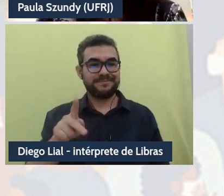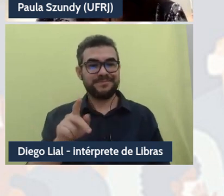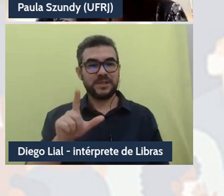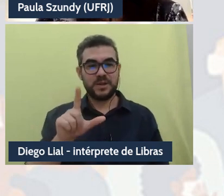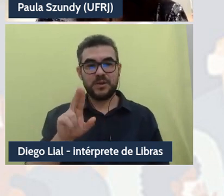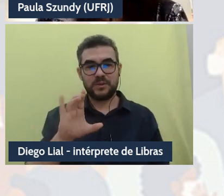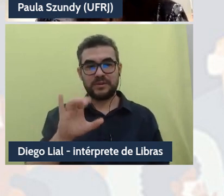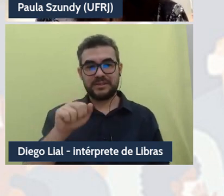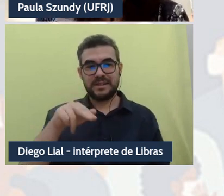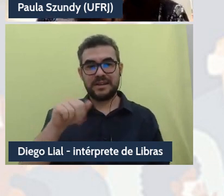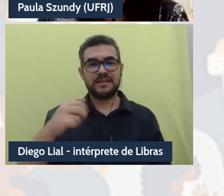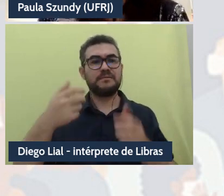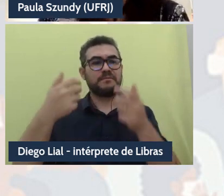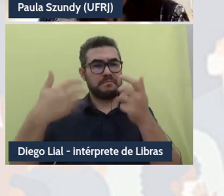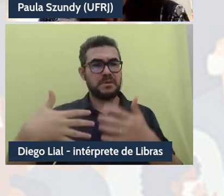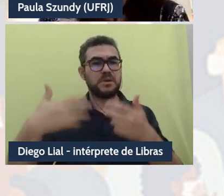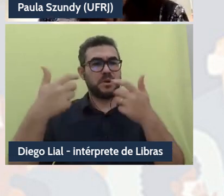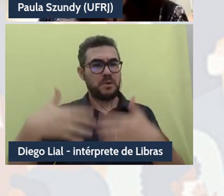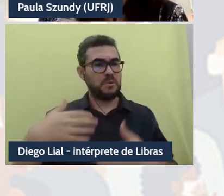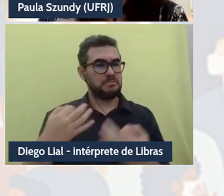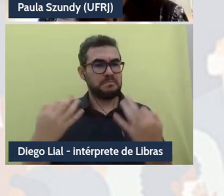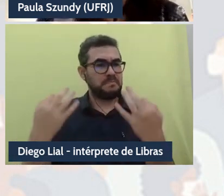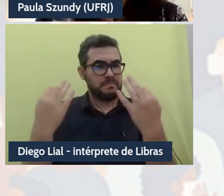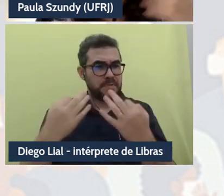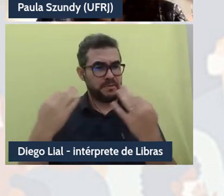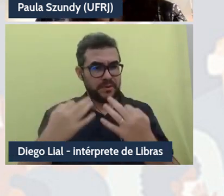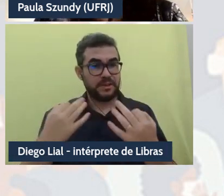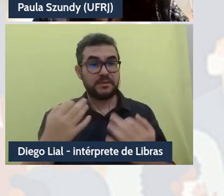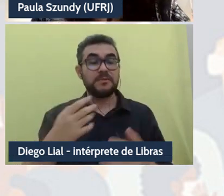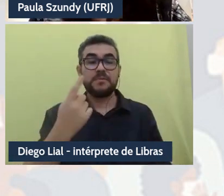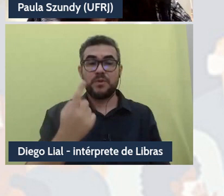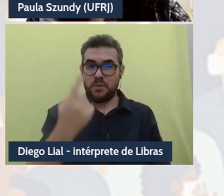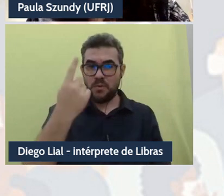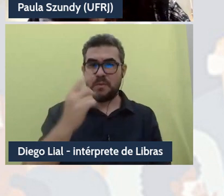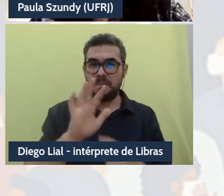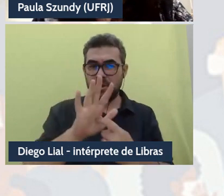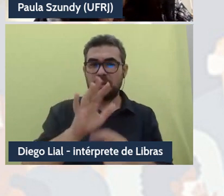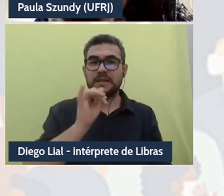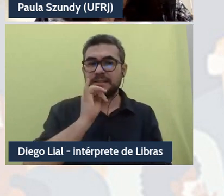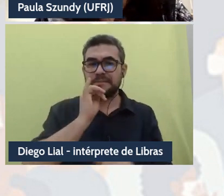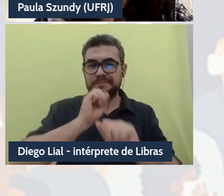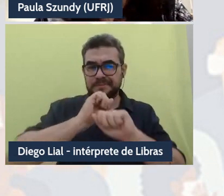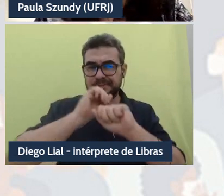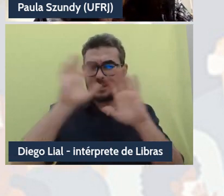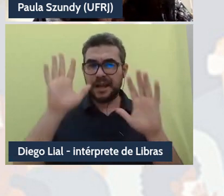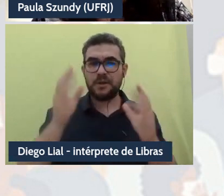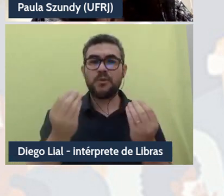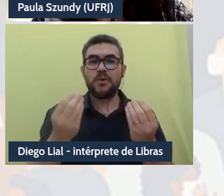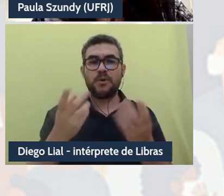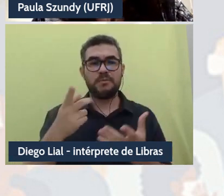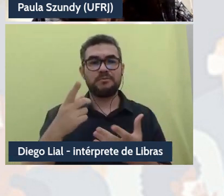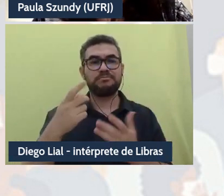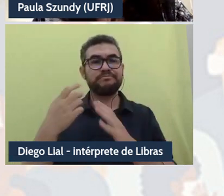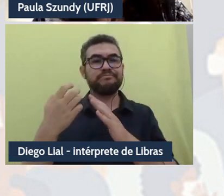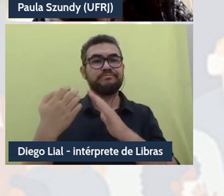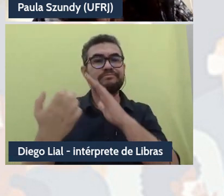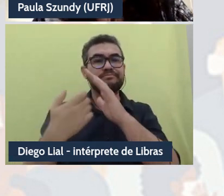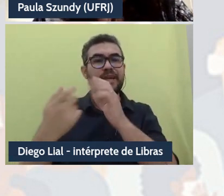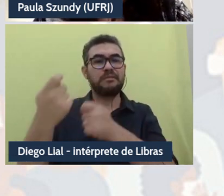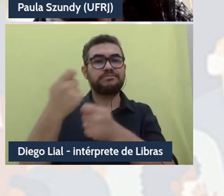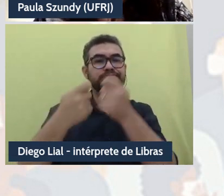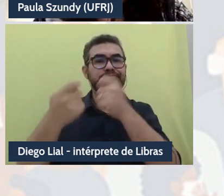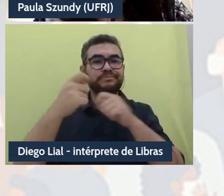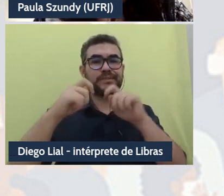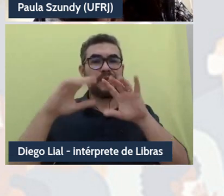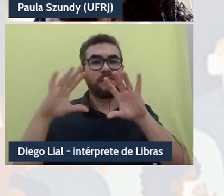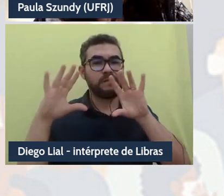né, da lógica do mercado operando na BNCC o